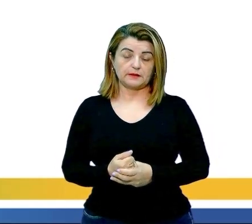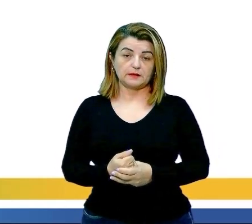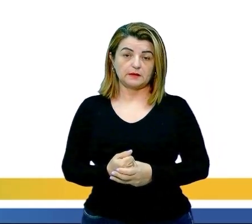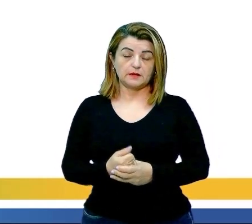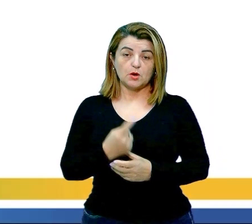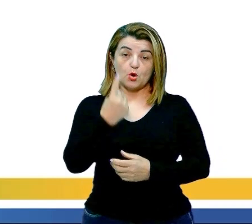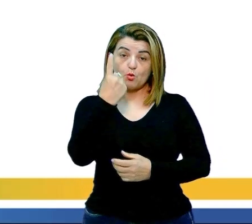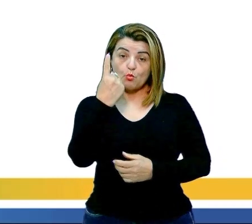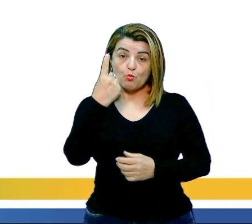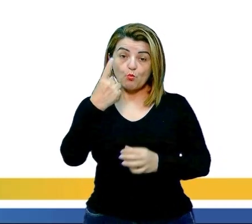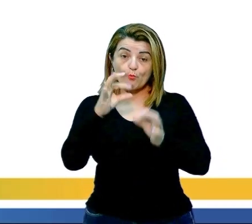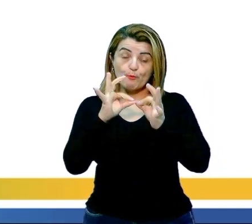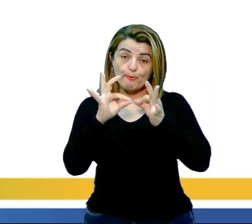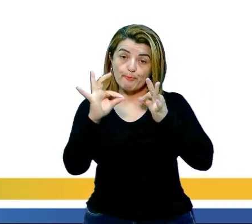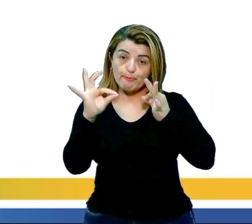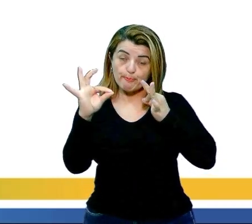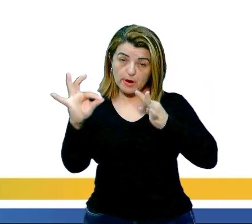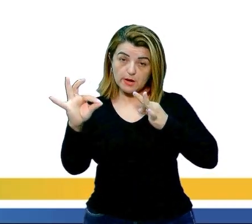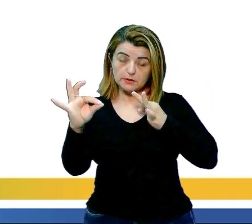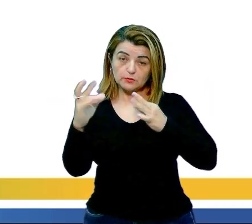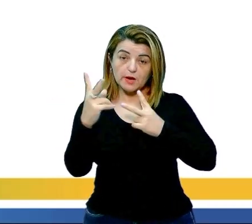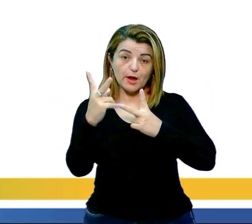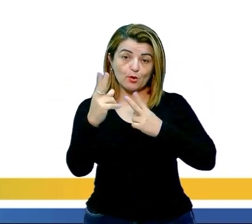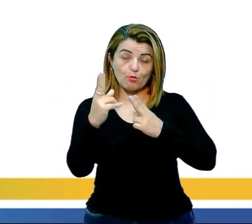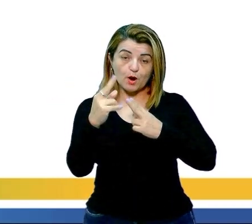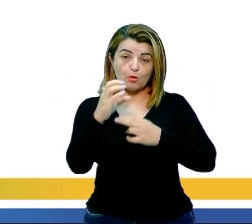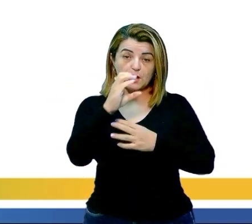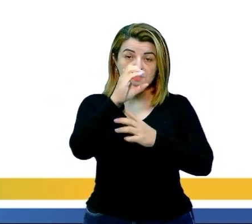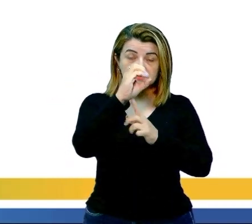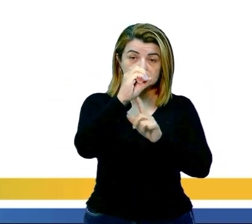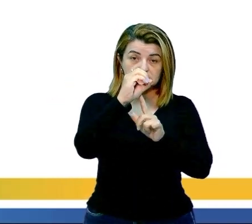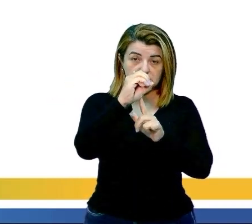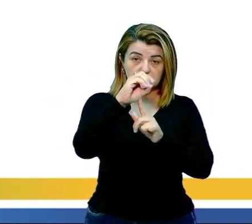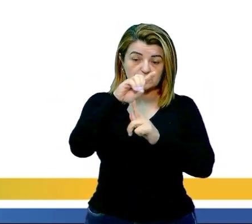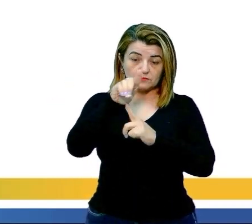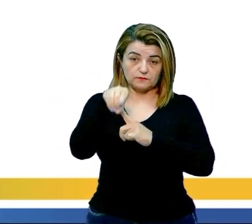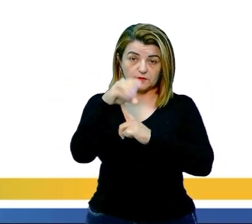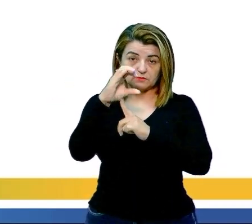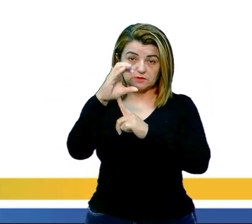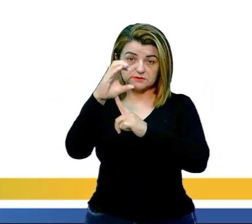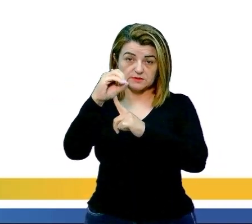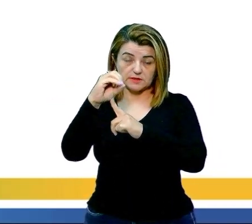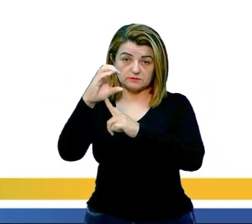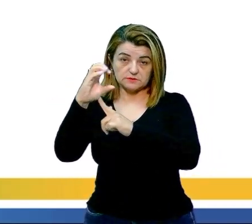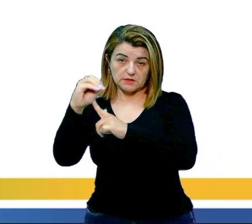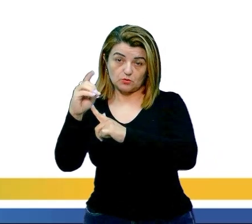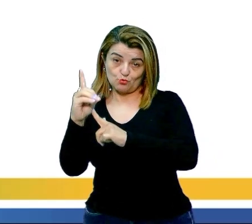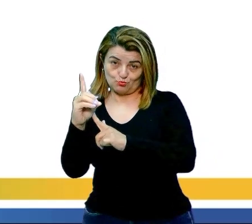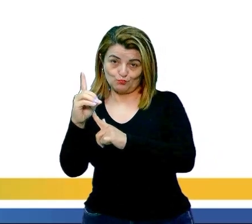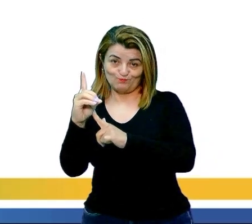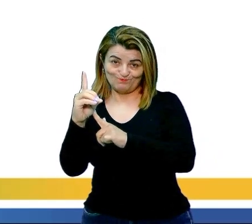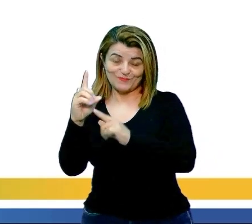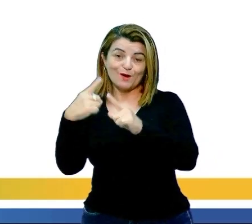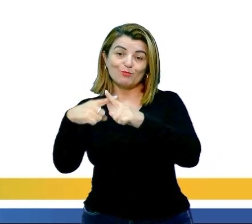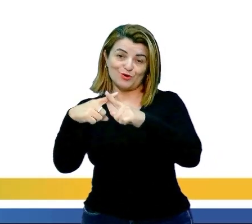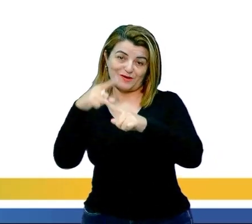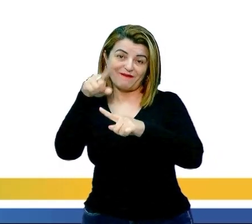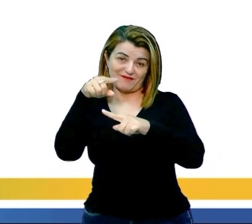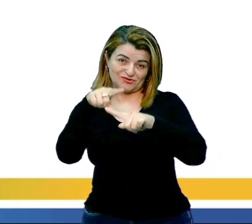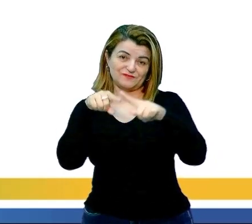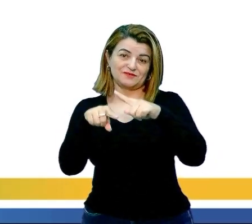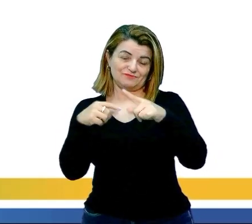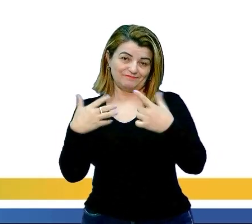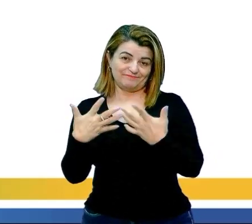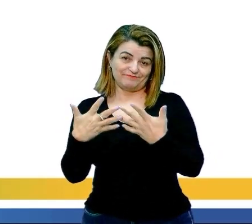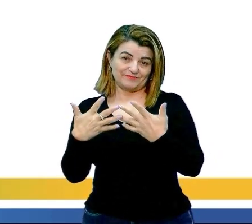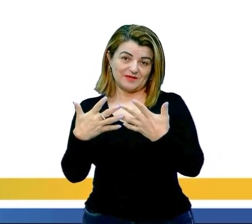1 metro equivale a 0,001. porque é divisão. Então, ele